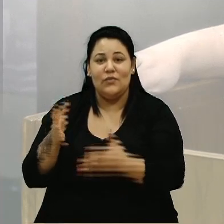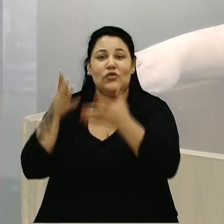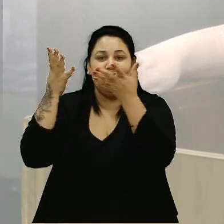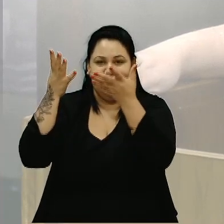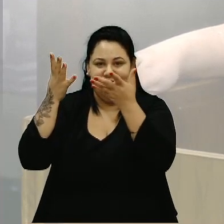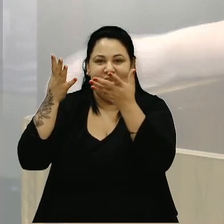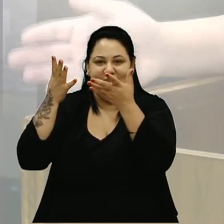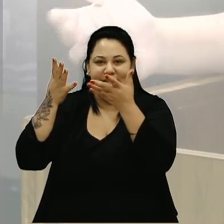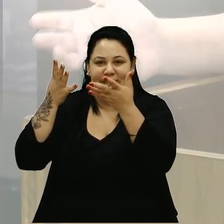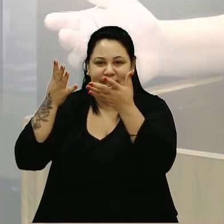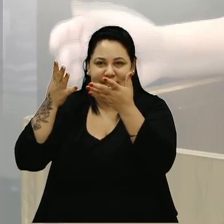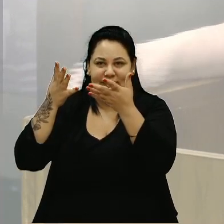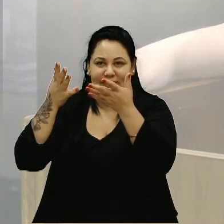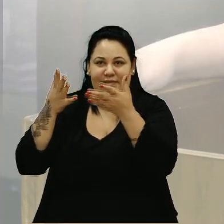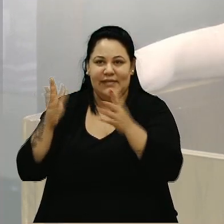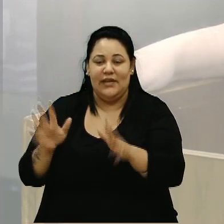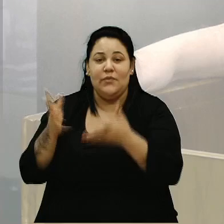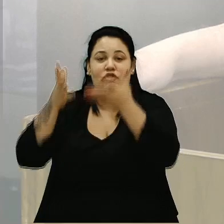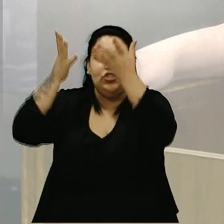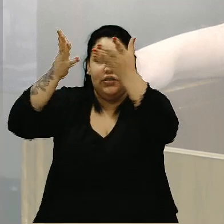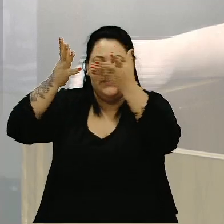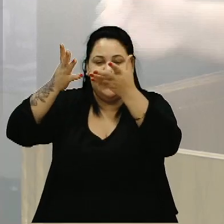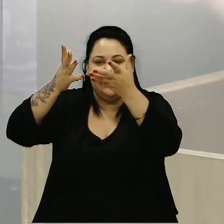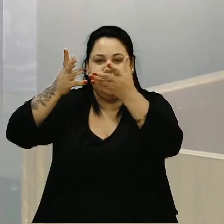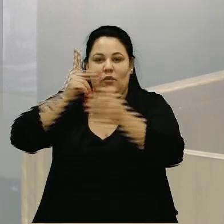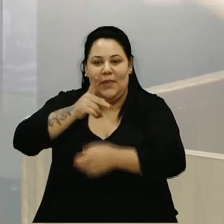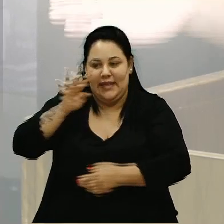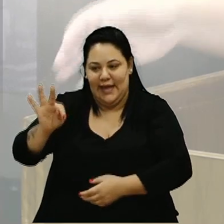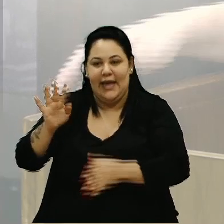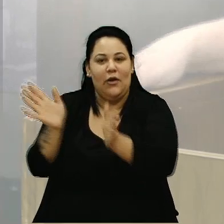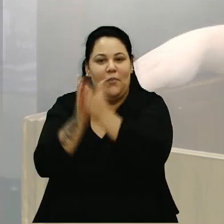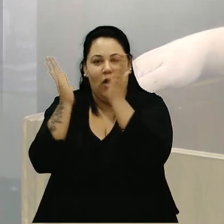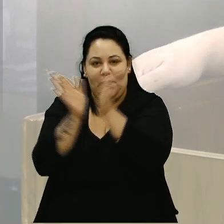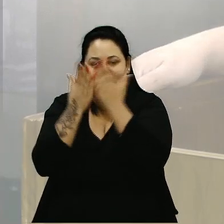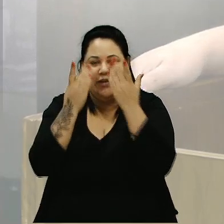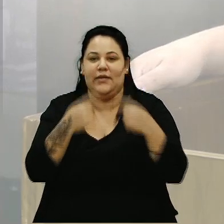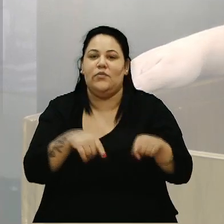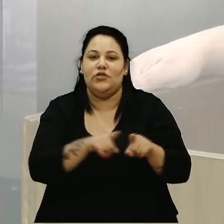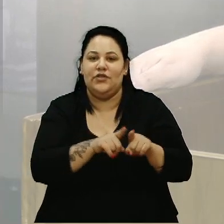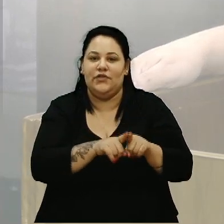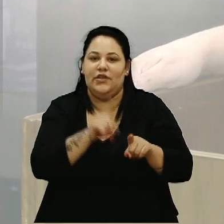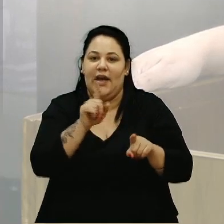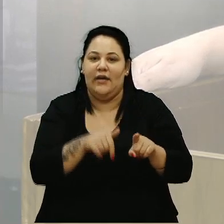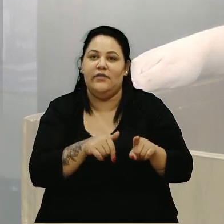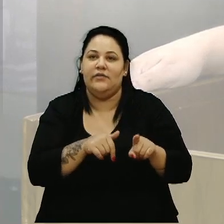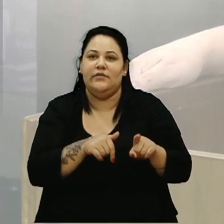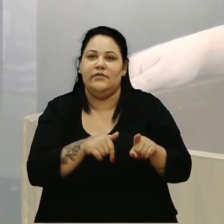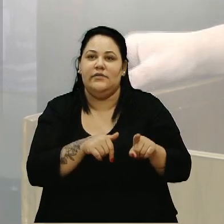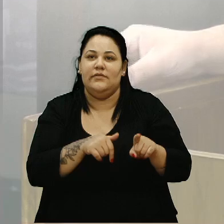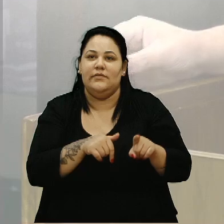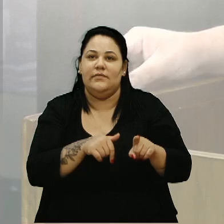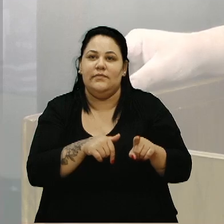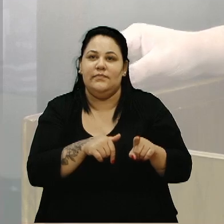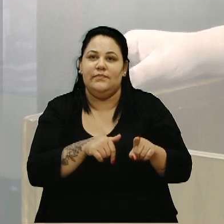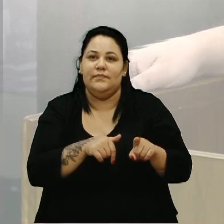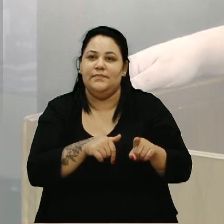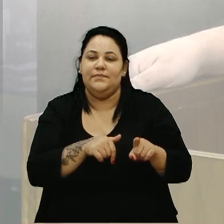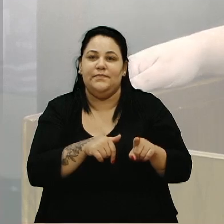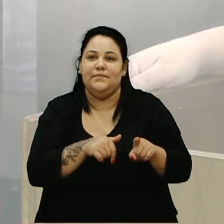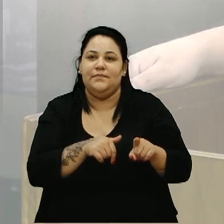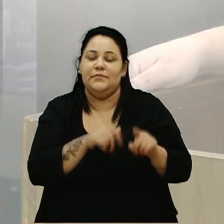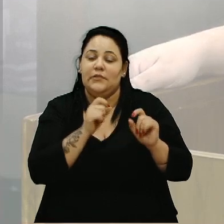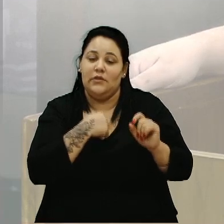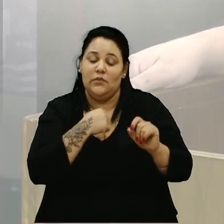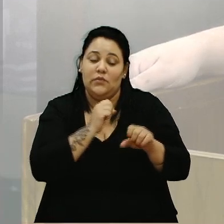ele lá para continuar tendo onde iludir com promessas. Então fica aqui que eu